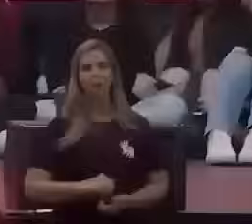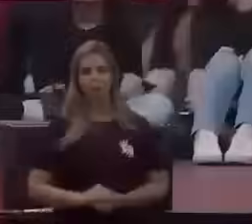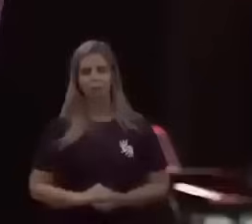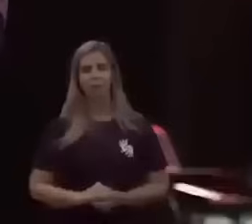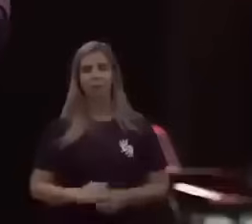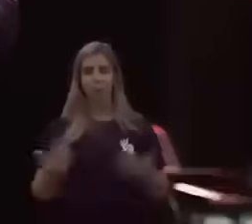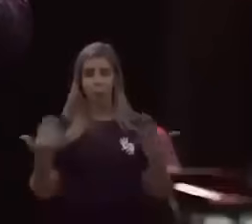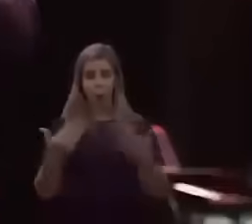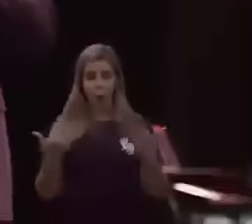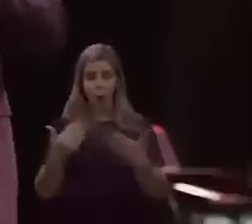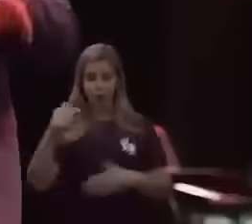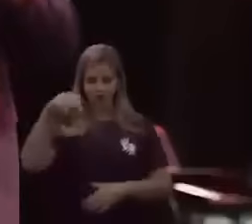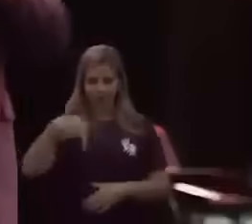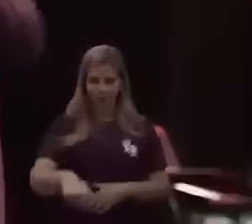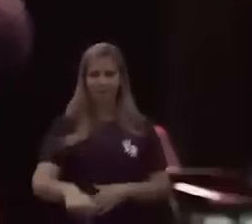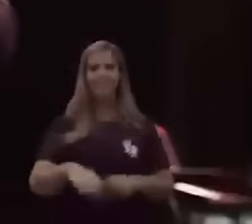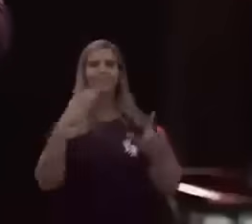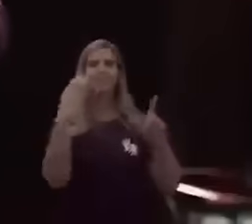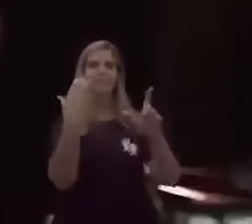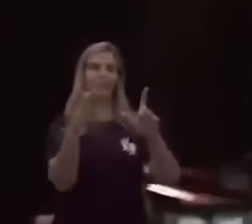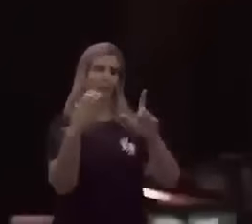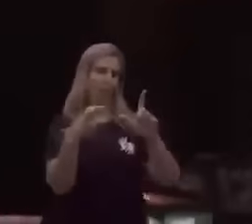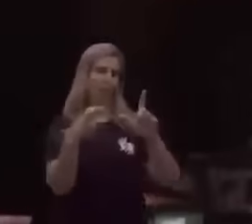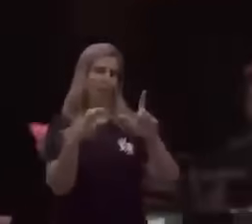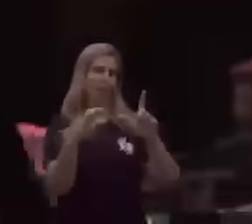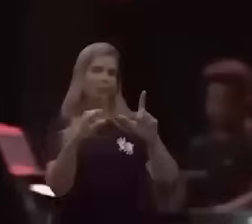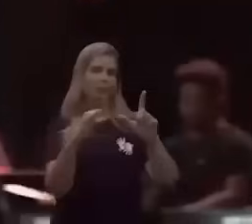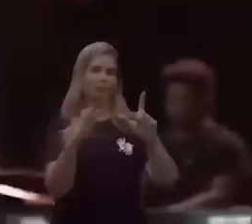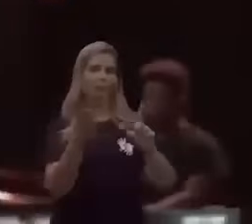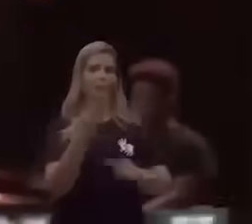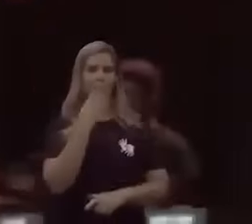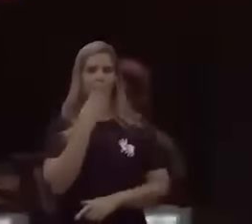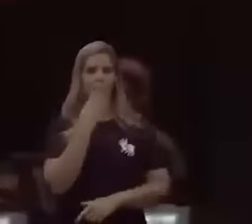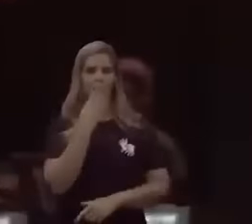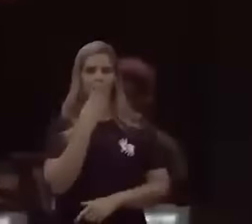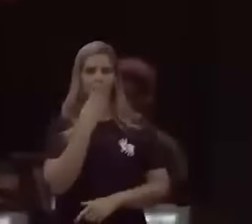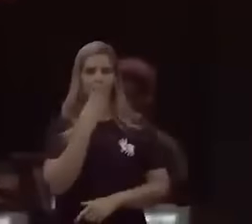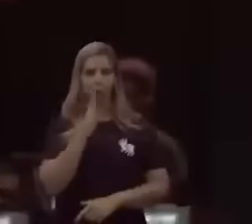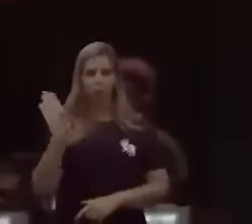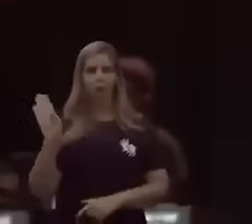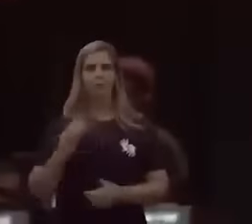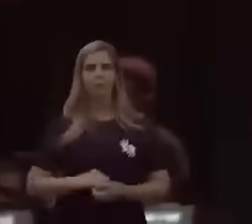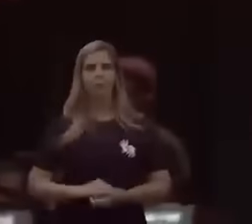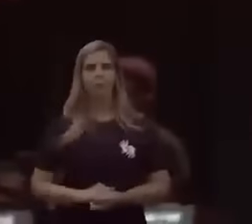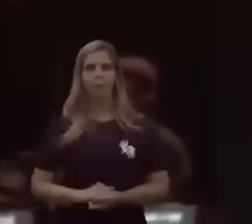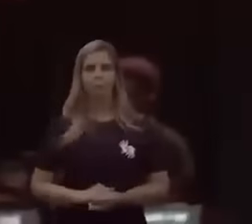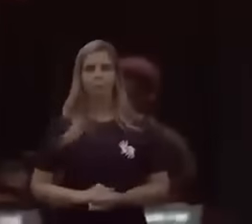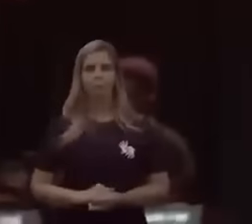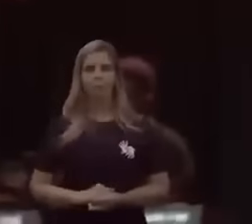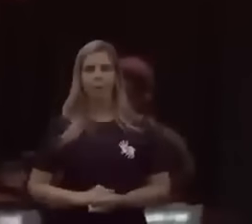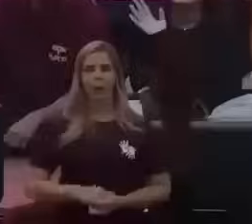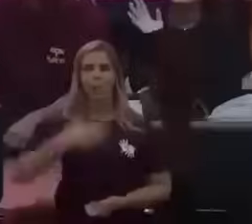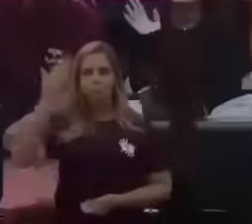Esse auditório hoje é uma prova disso. A voz do Evangelho não pode ser